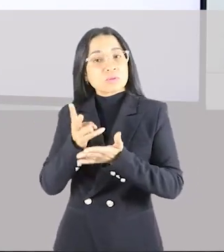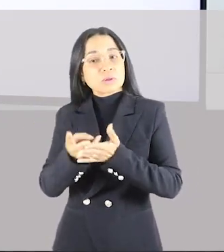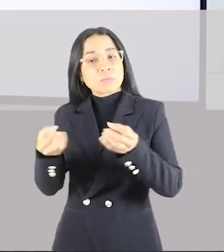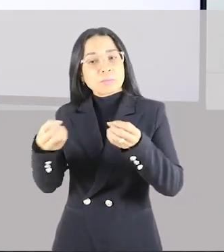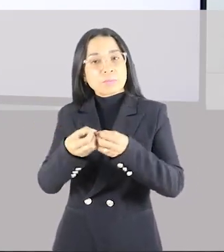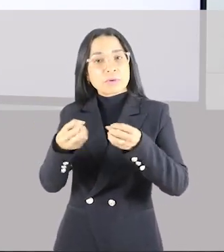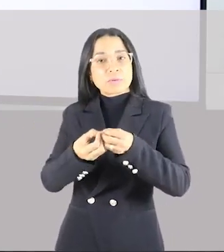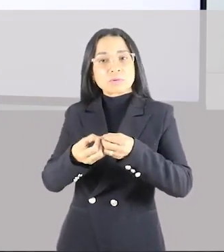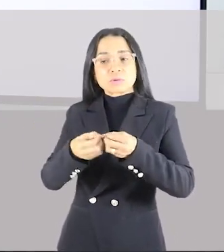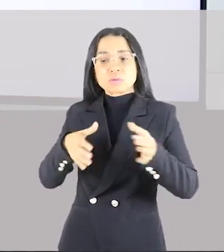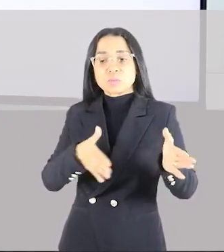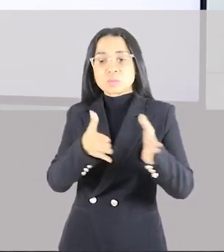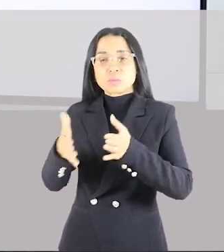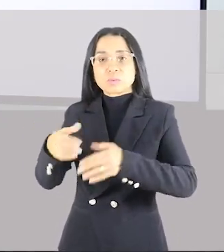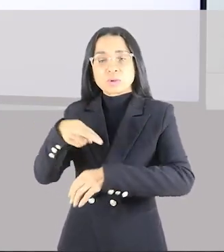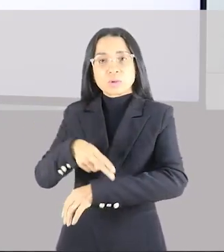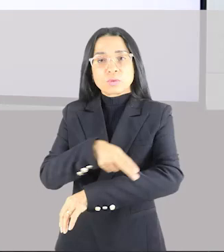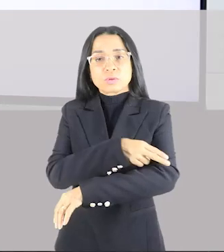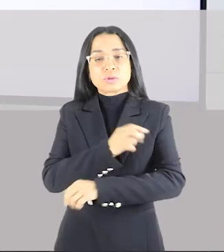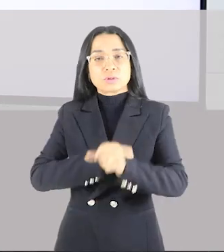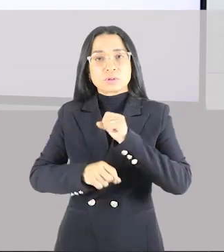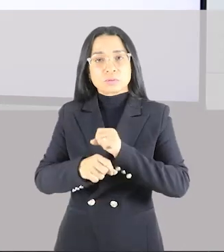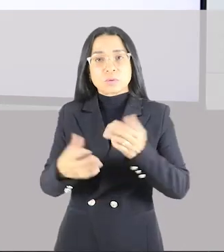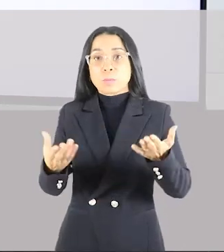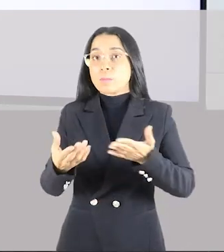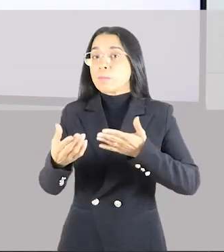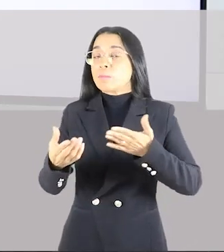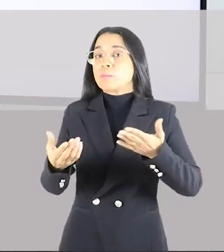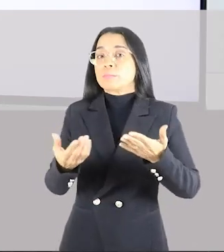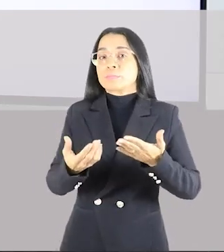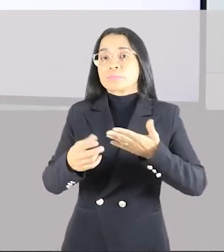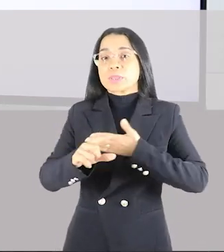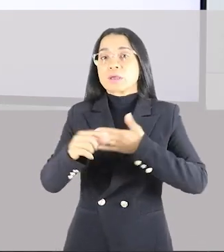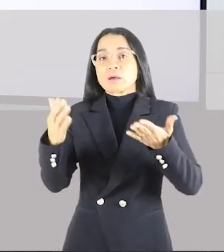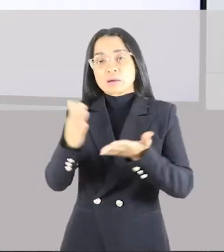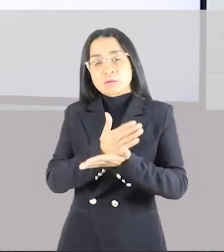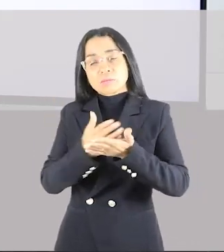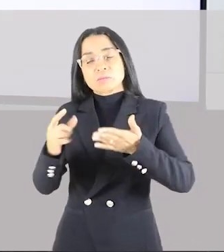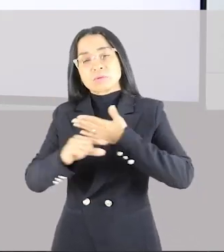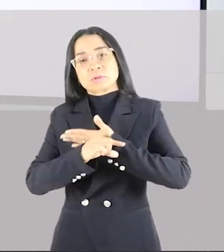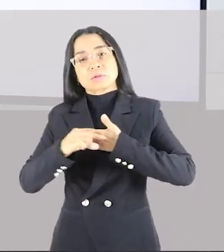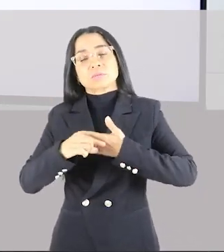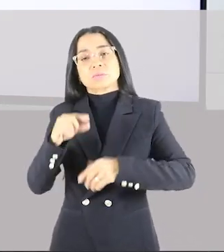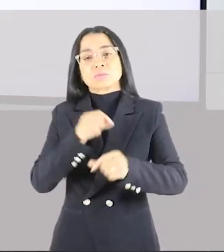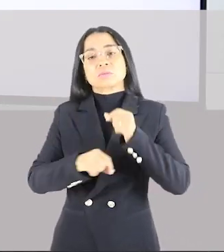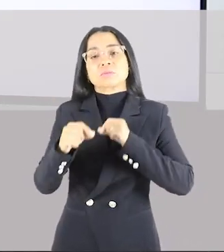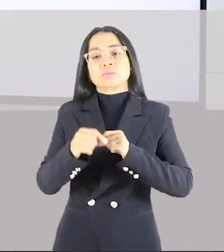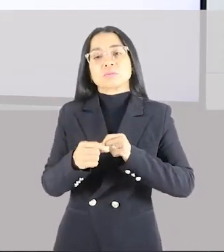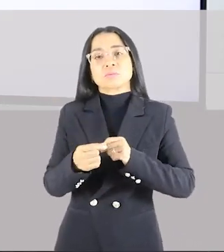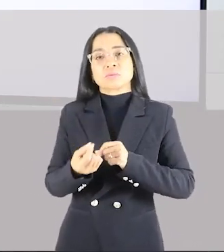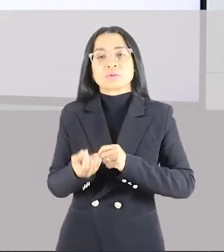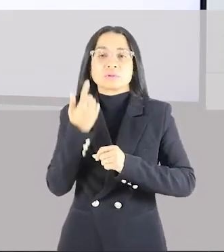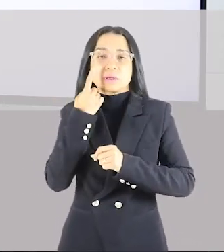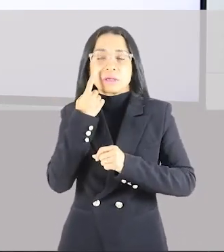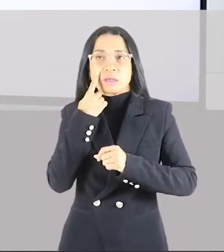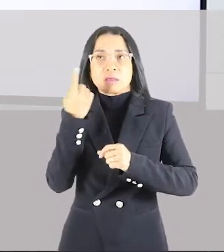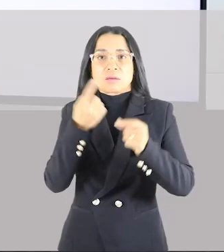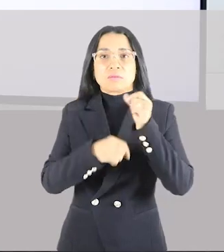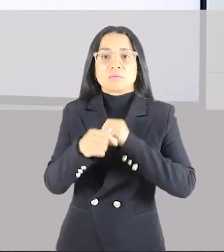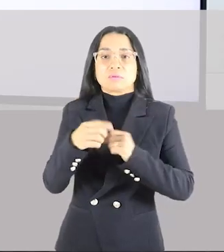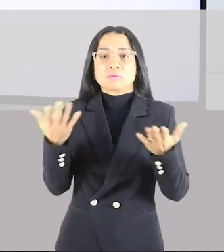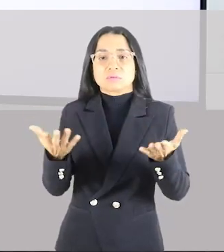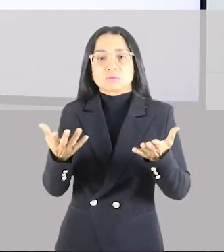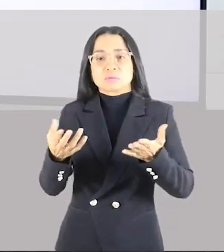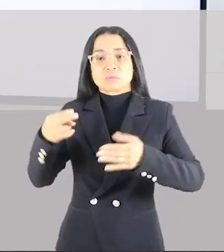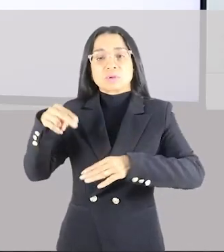muitos historiadores relatam que o Nilo era de fato a grande mãe, aquela que assegurava